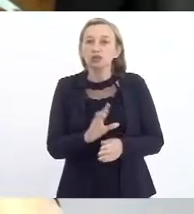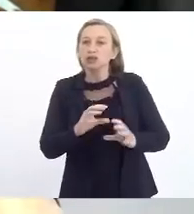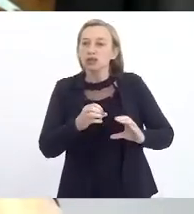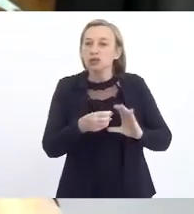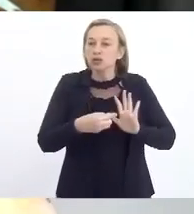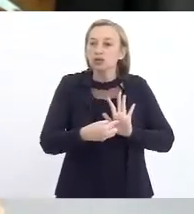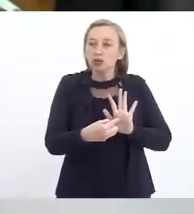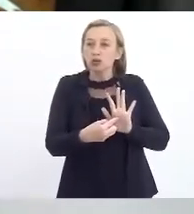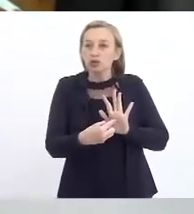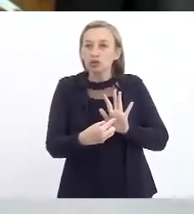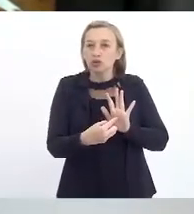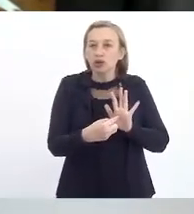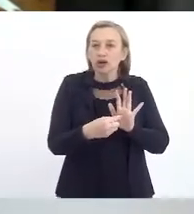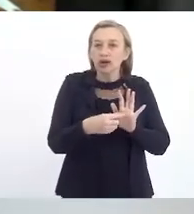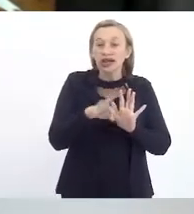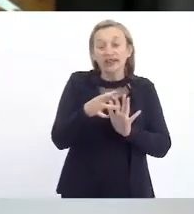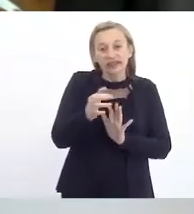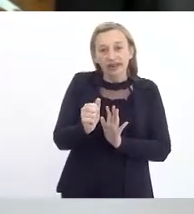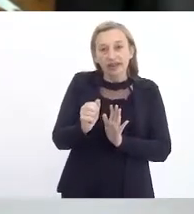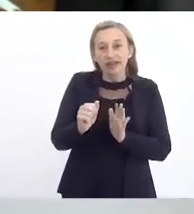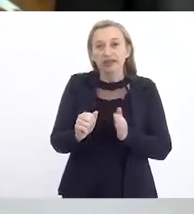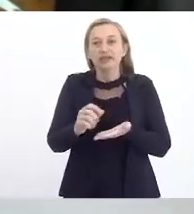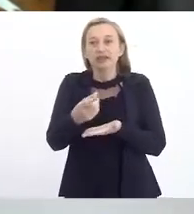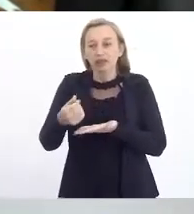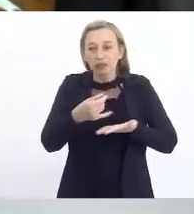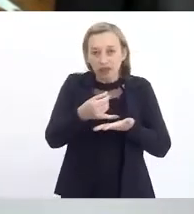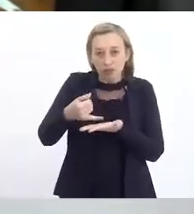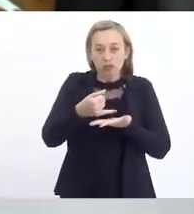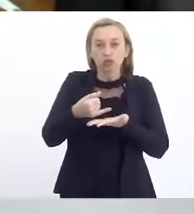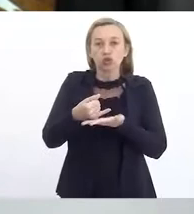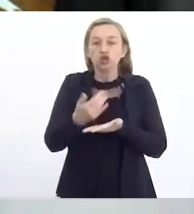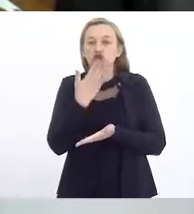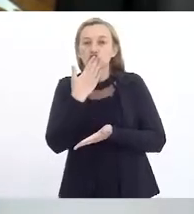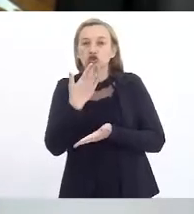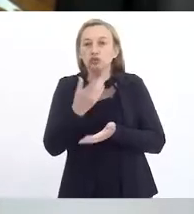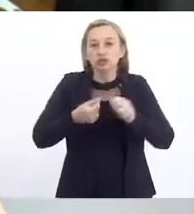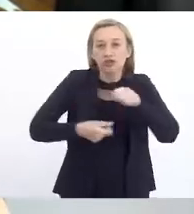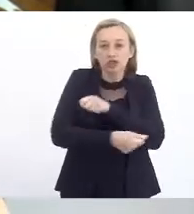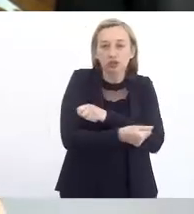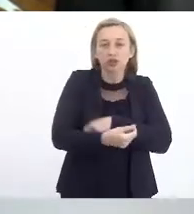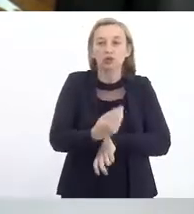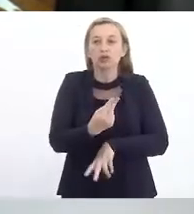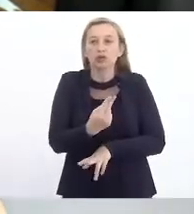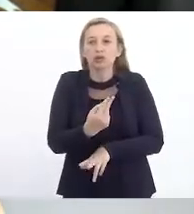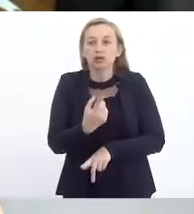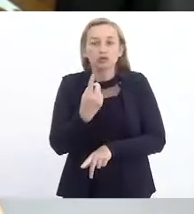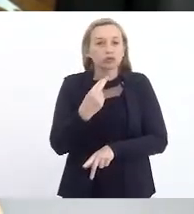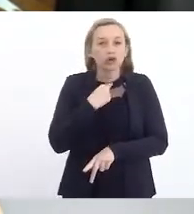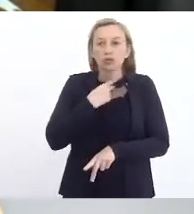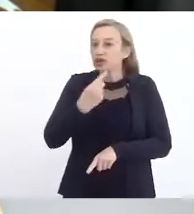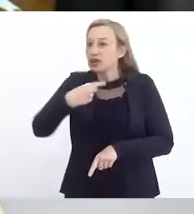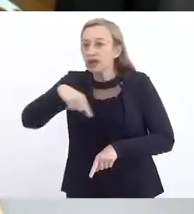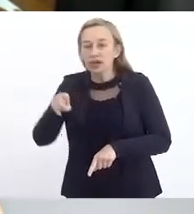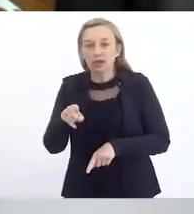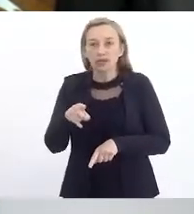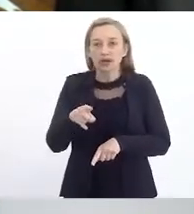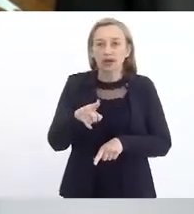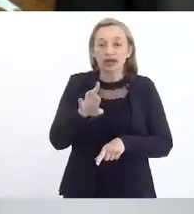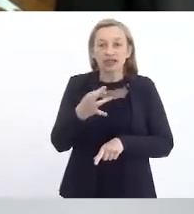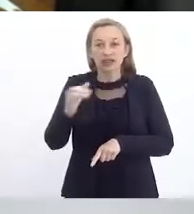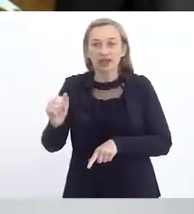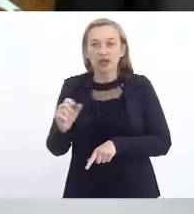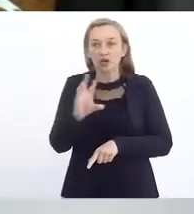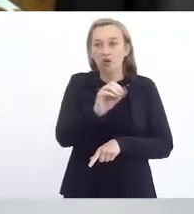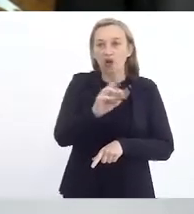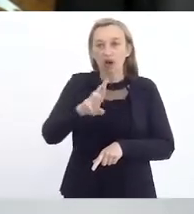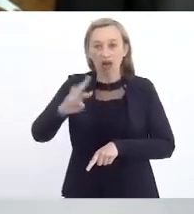como receita de capital, também cabe esse tipo de investimento. Ou seja, ele não deve ir para a receita corrente, é claro. Eu acho que ele